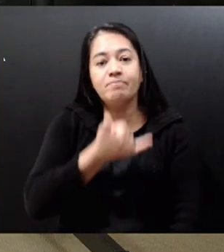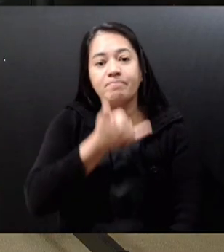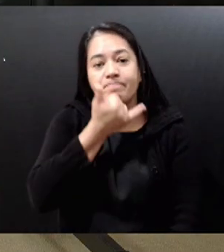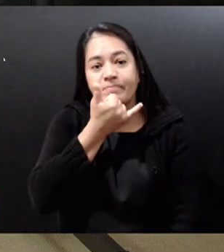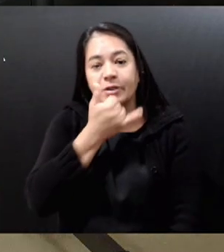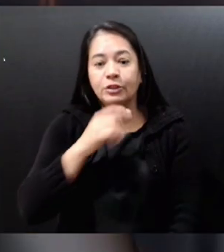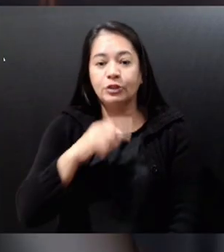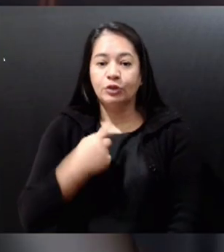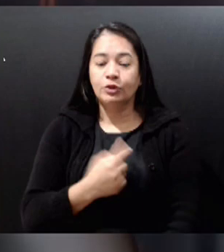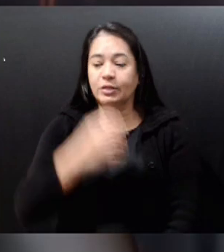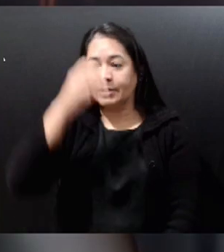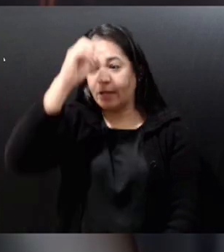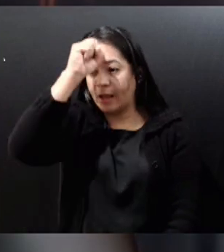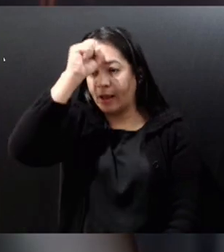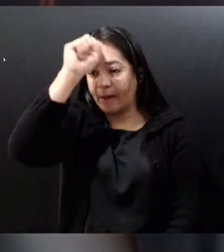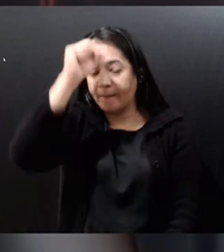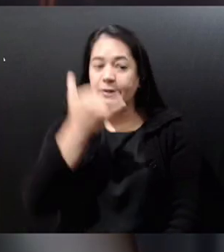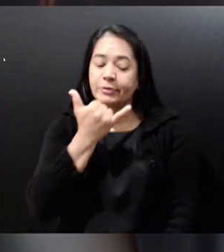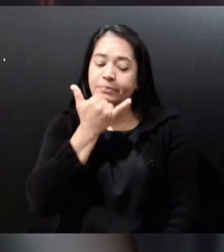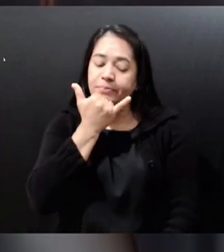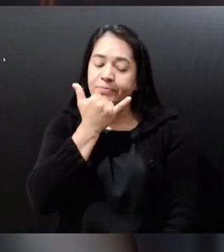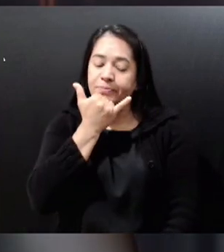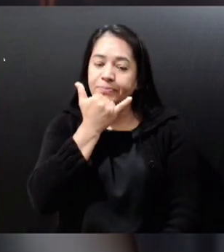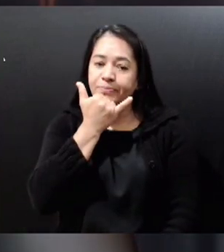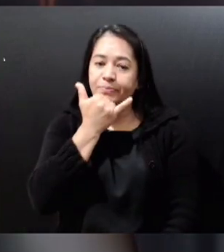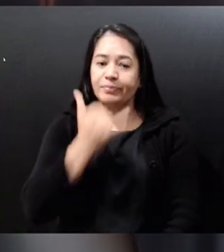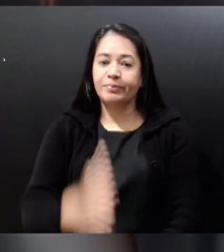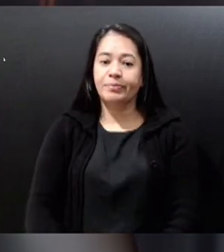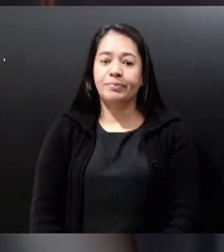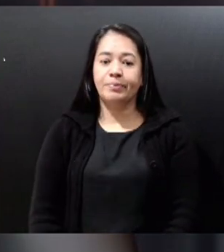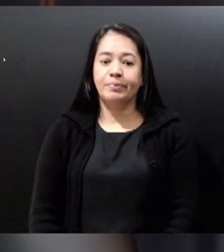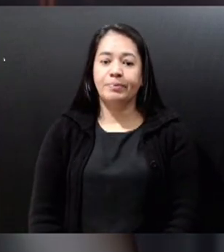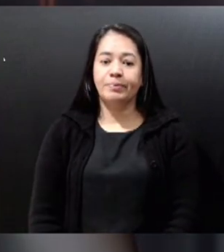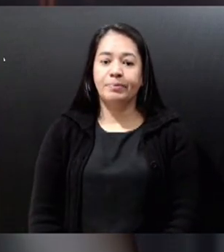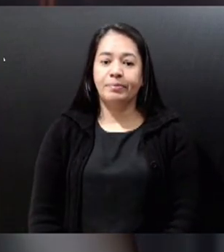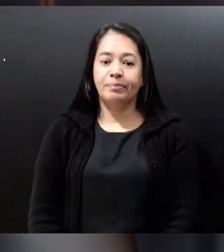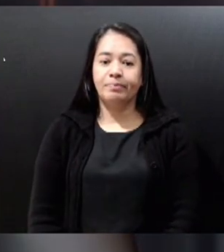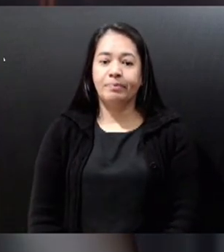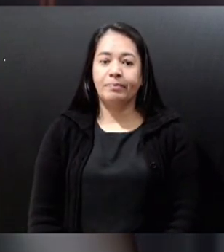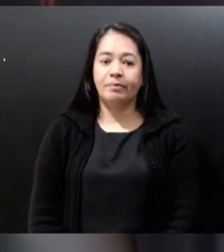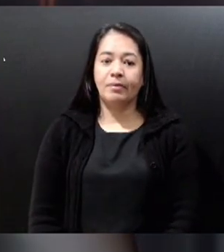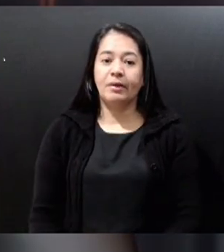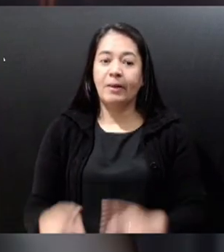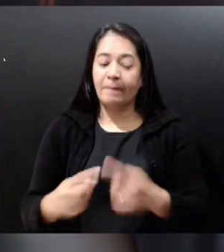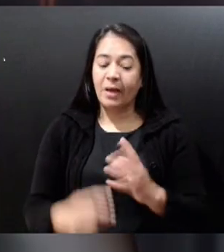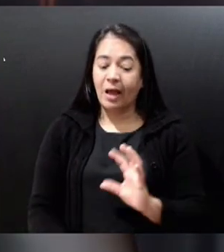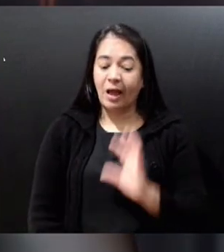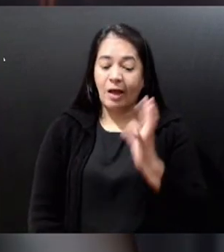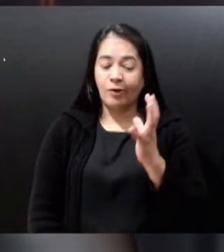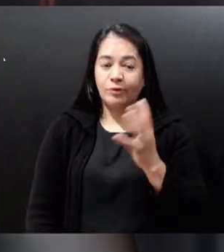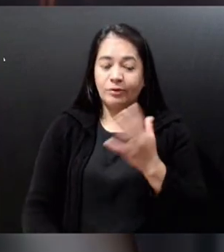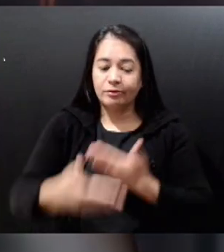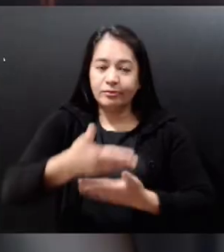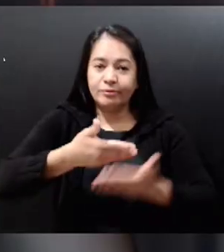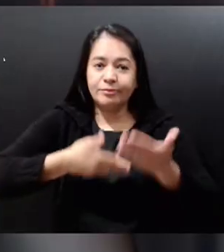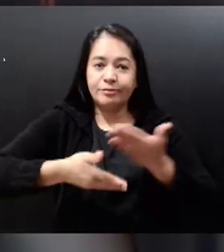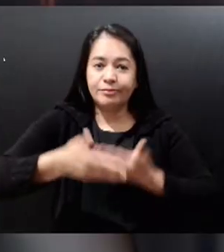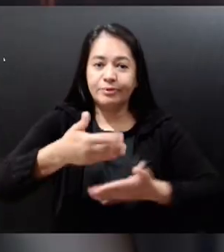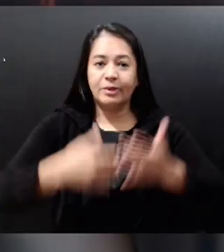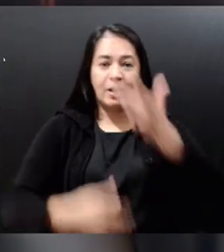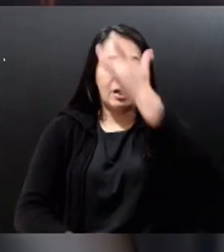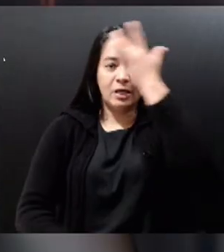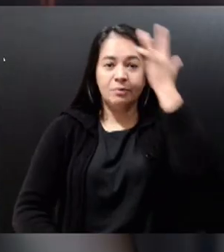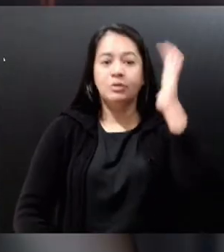E quando, tem, então, essa troca, as pessoas sabem perdoar, quando existe